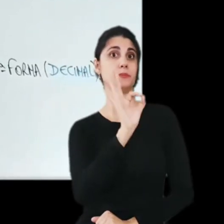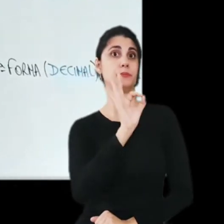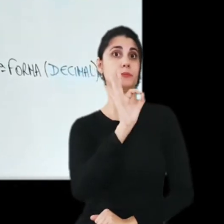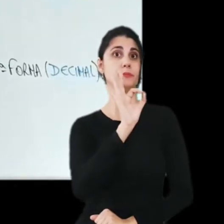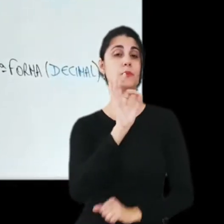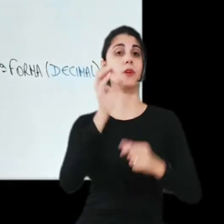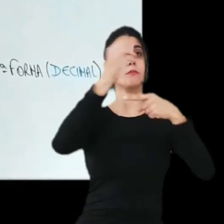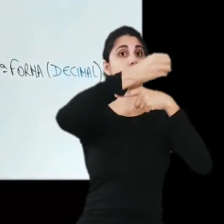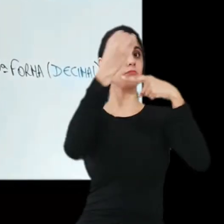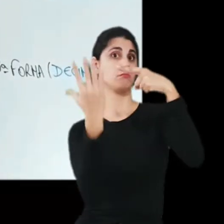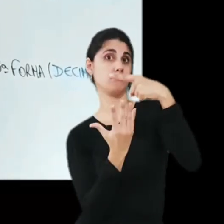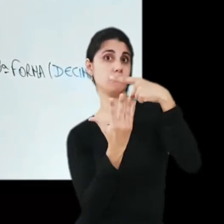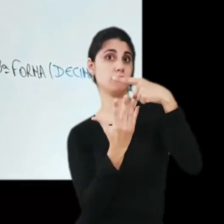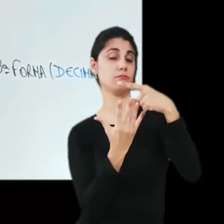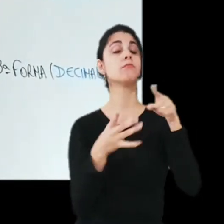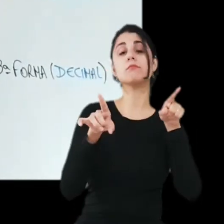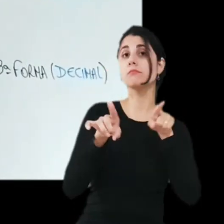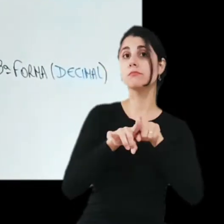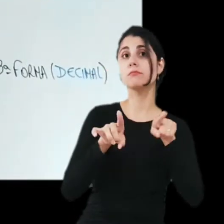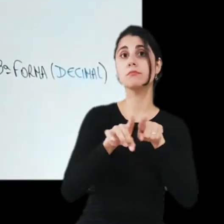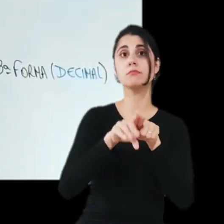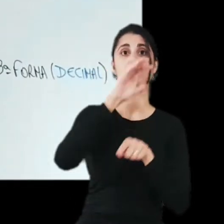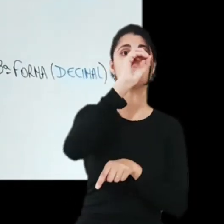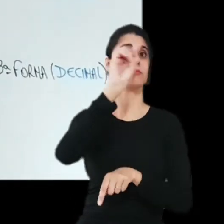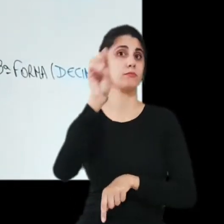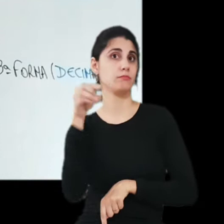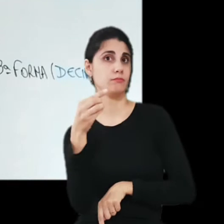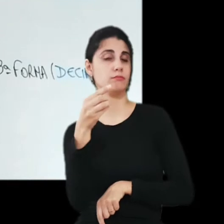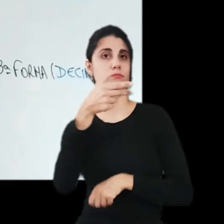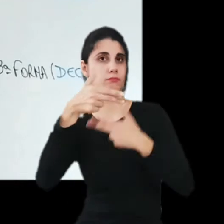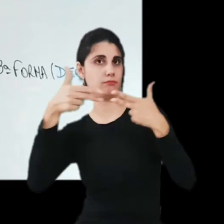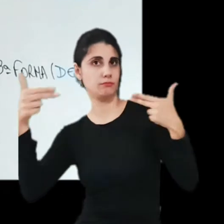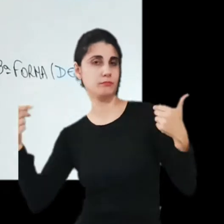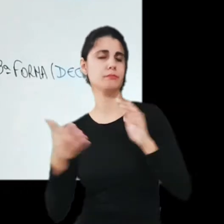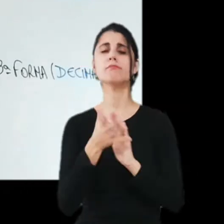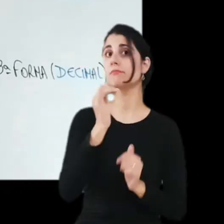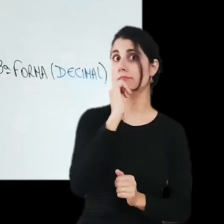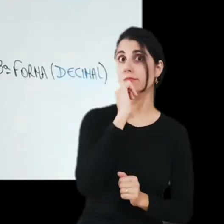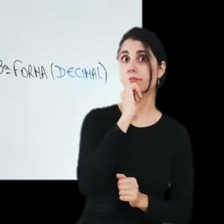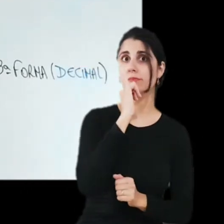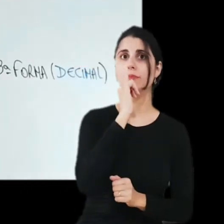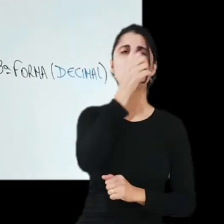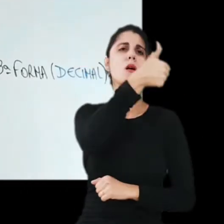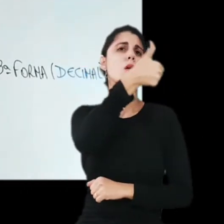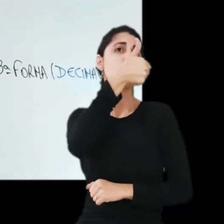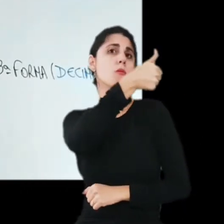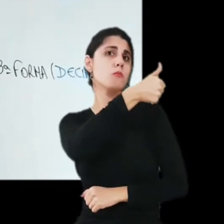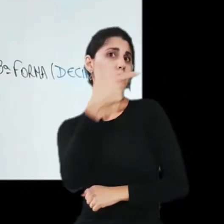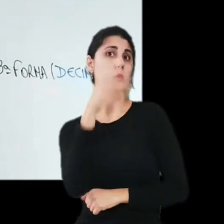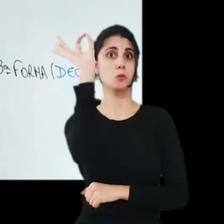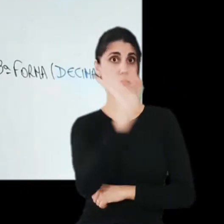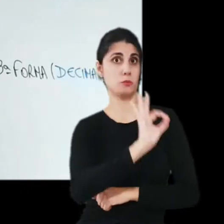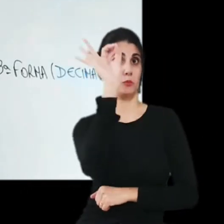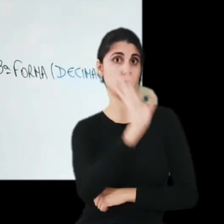forma fracionária e, logicamente, forma decimal. Por exemplo, 12%.